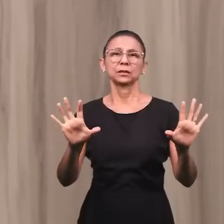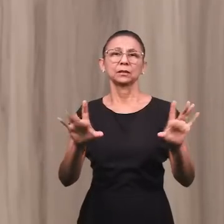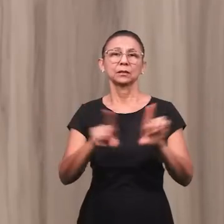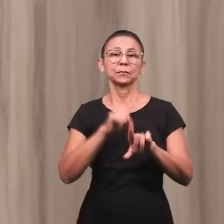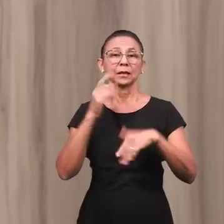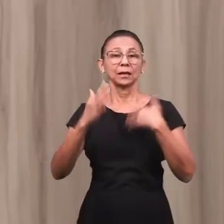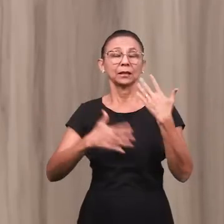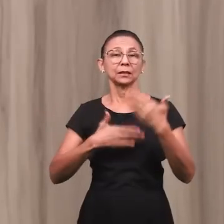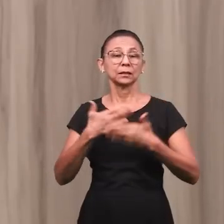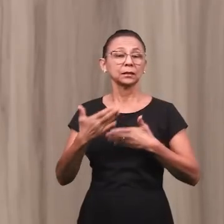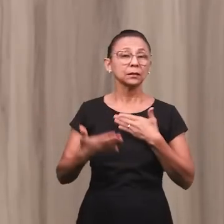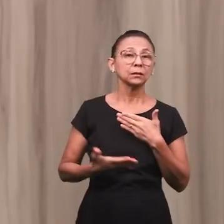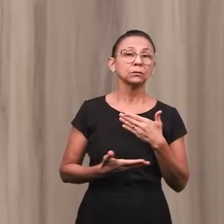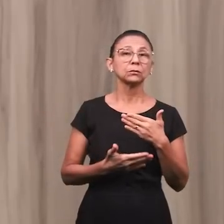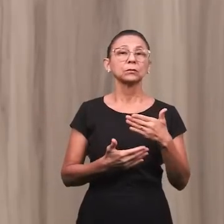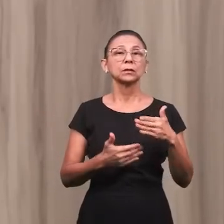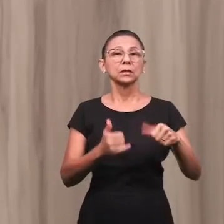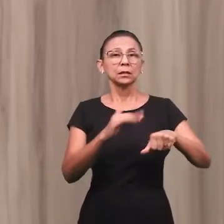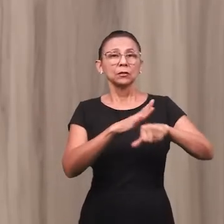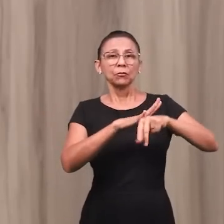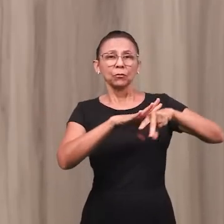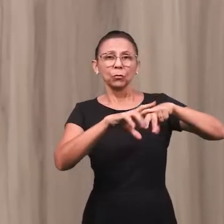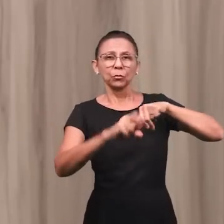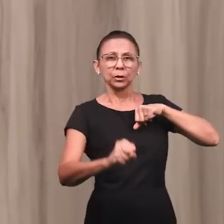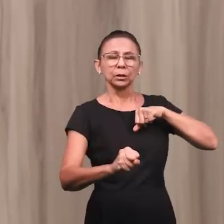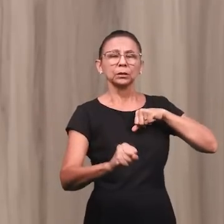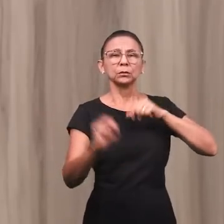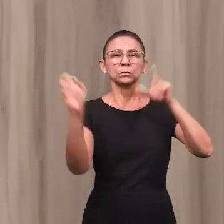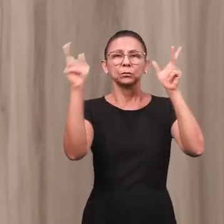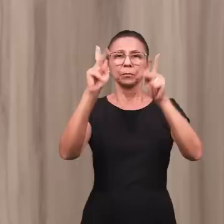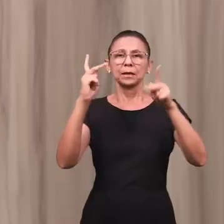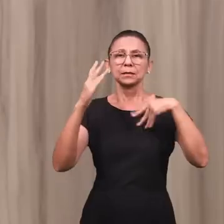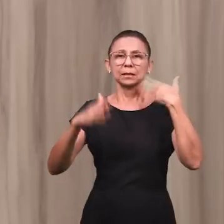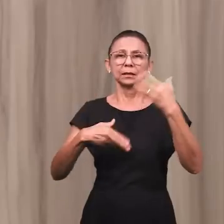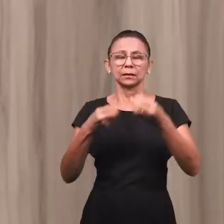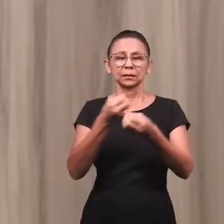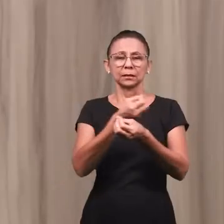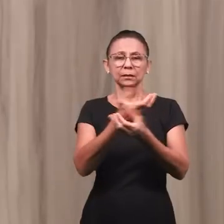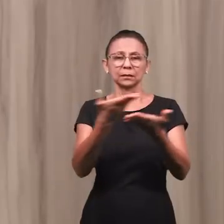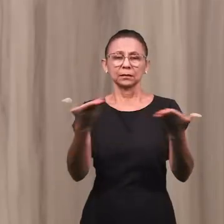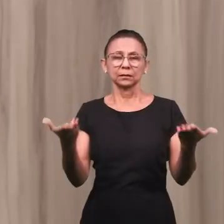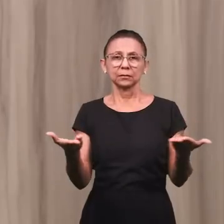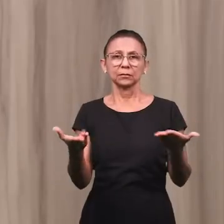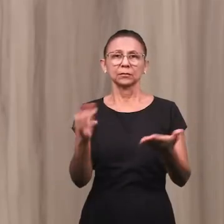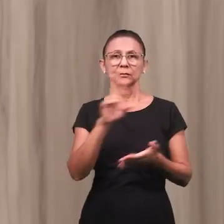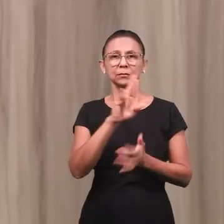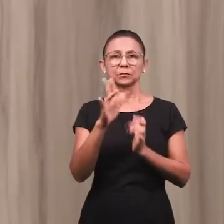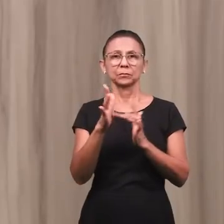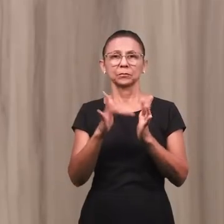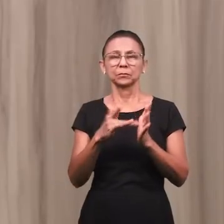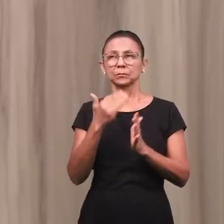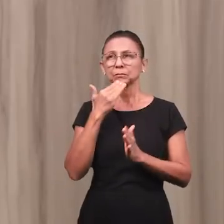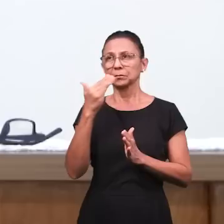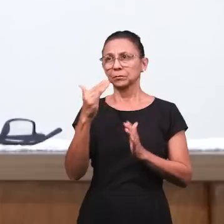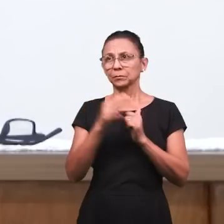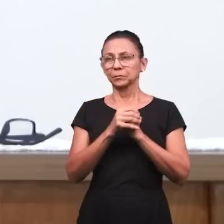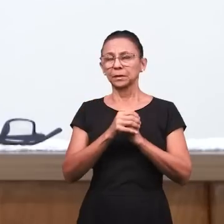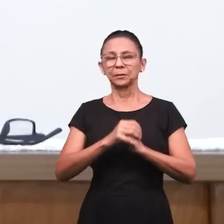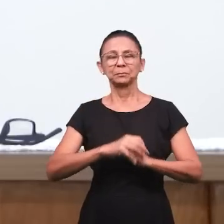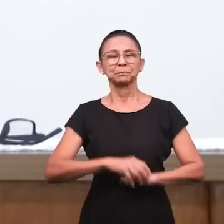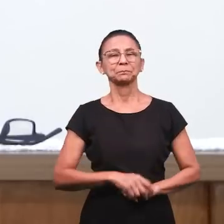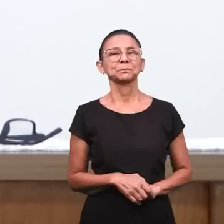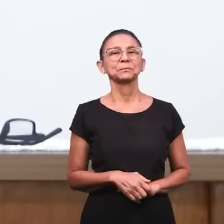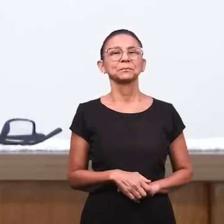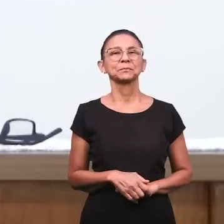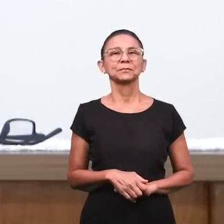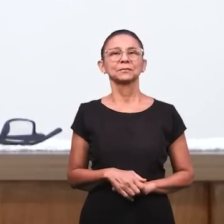alegrando, repreendendo enfermidades, operando paz e alegria em cada coração. Nós oramos em nome do Senhor Jesus. Amém.